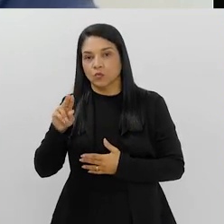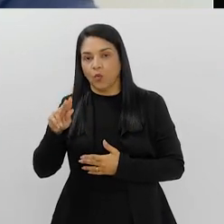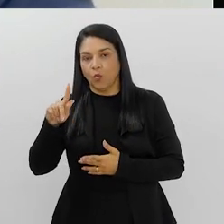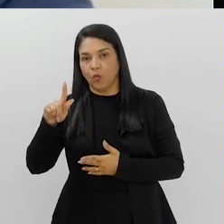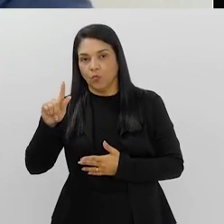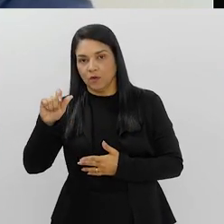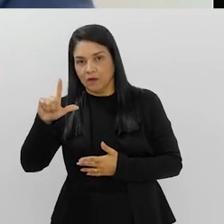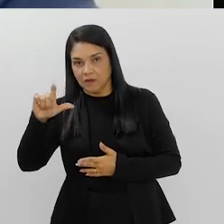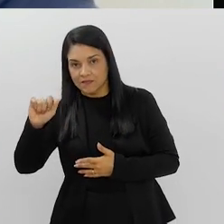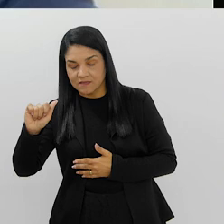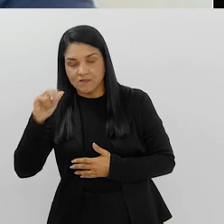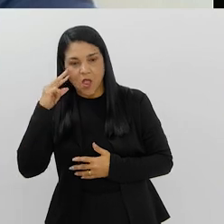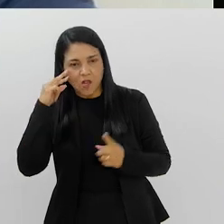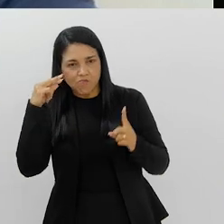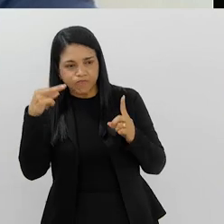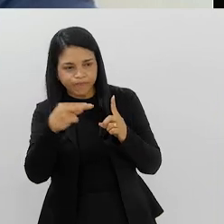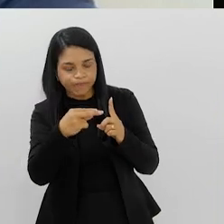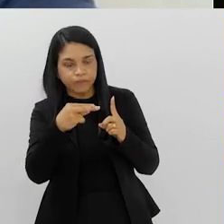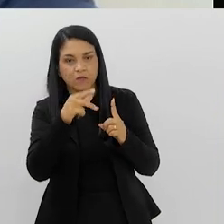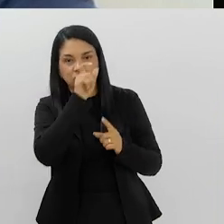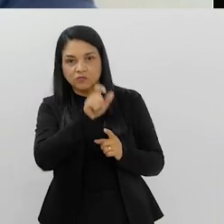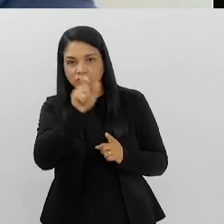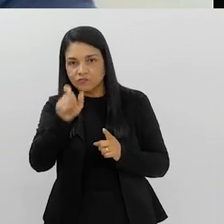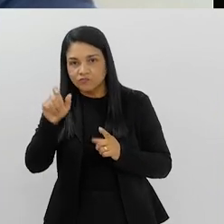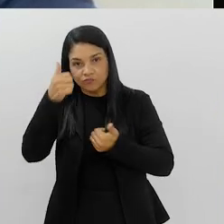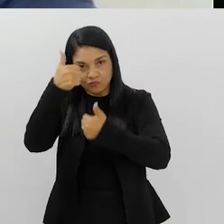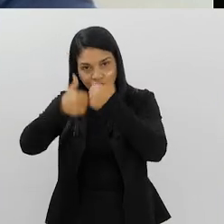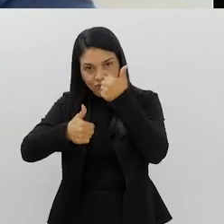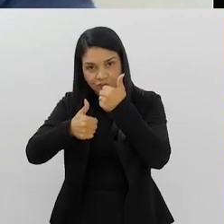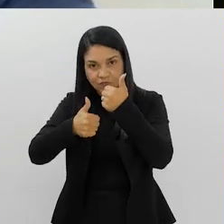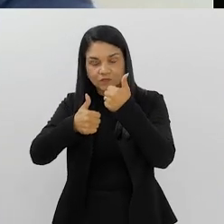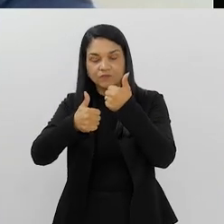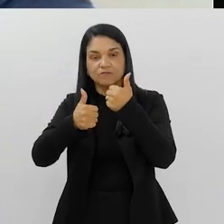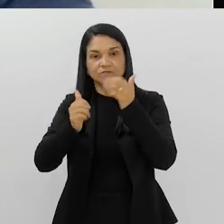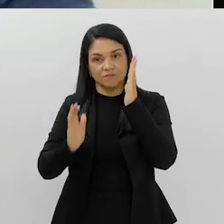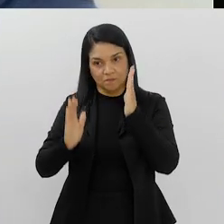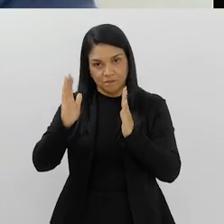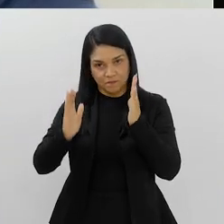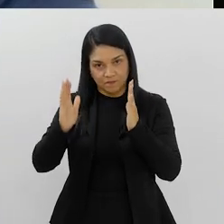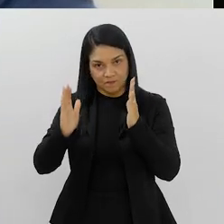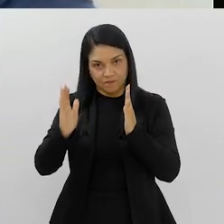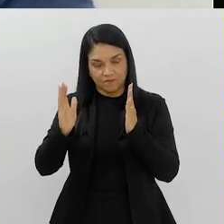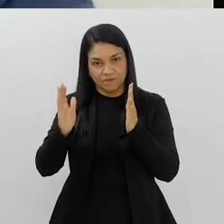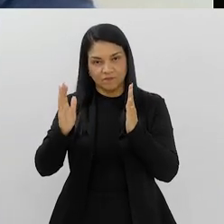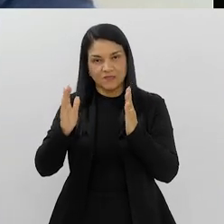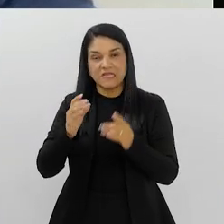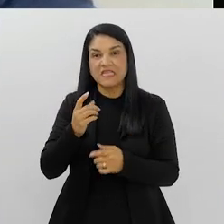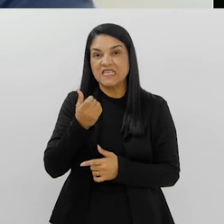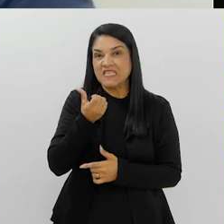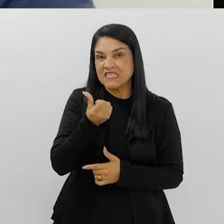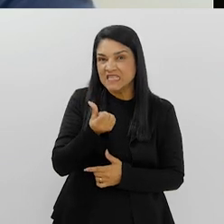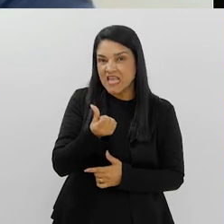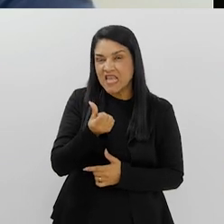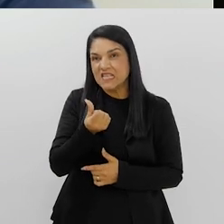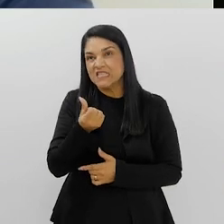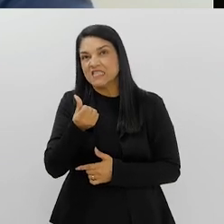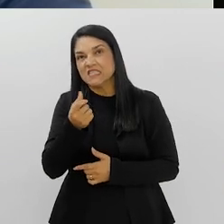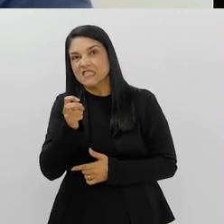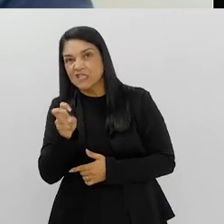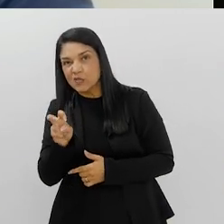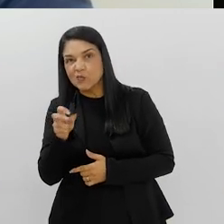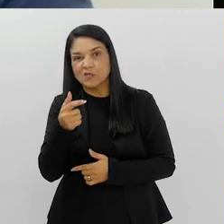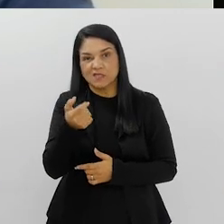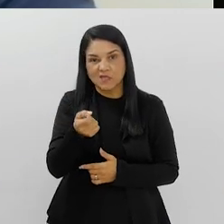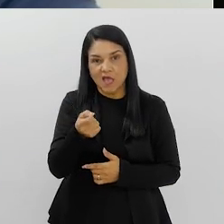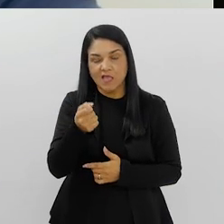cara que ele olha, por exemplo, todos os jogadores dessa temporada, ele viu pelo menos, no mínimo, 5 ou 6 jogos ao